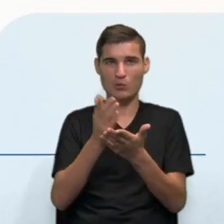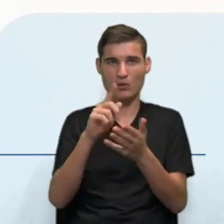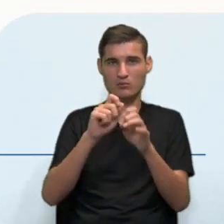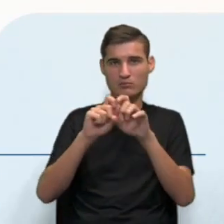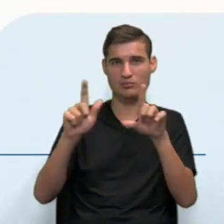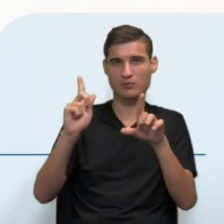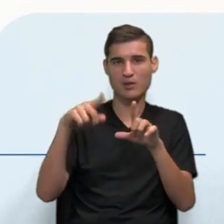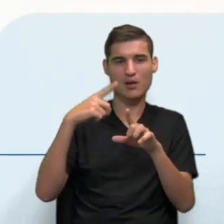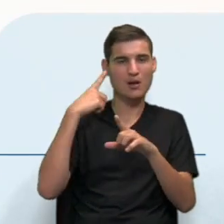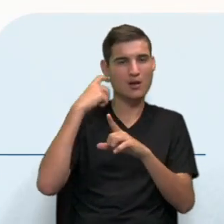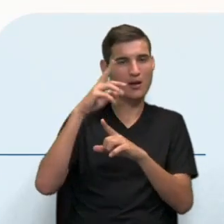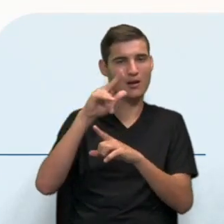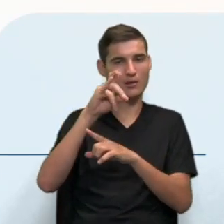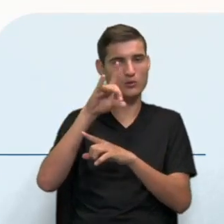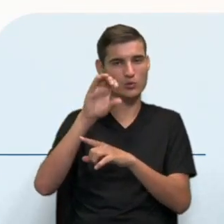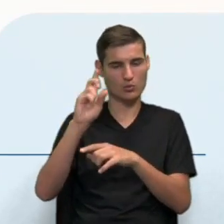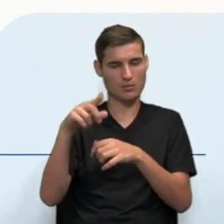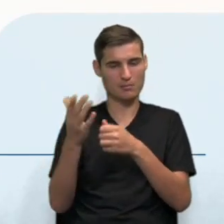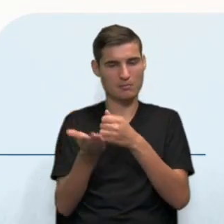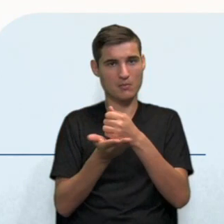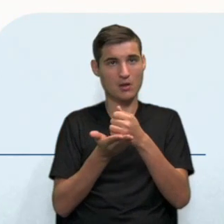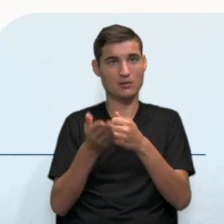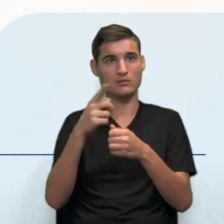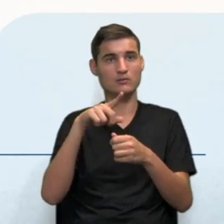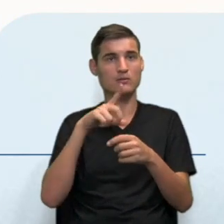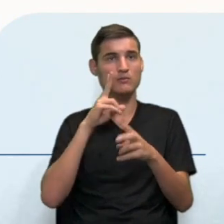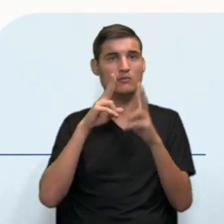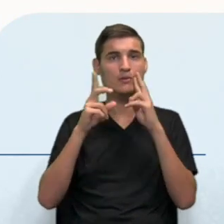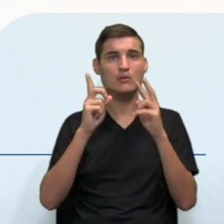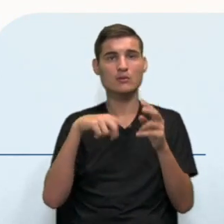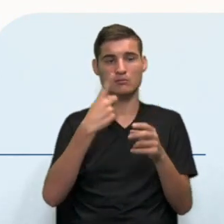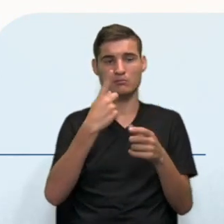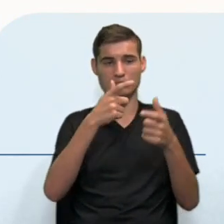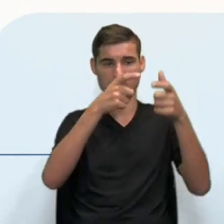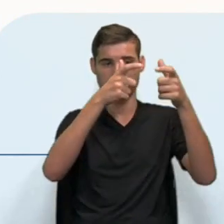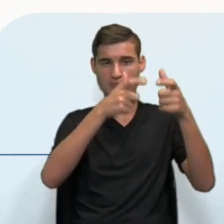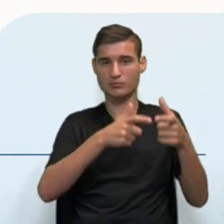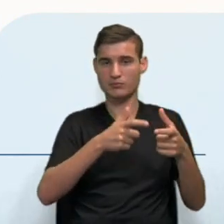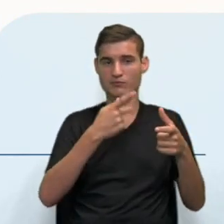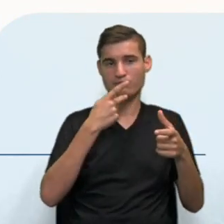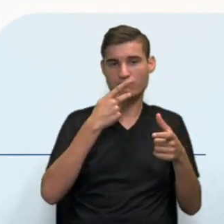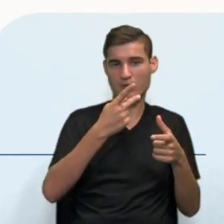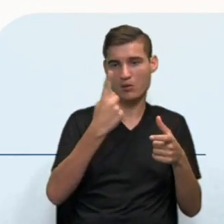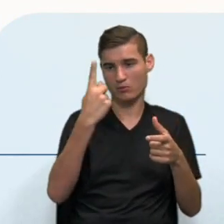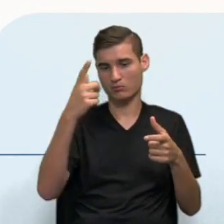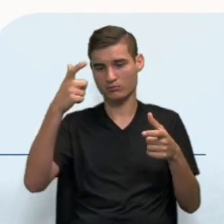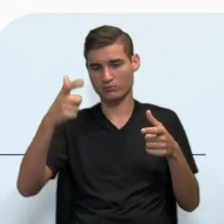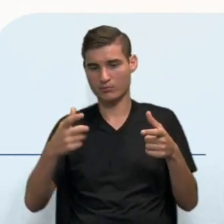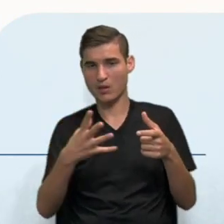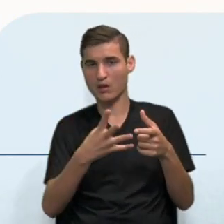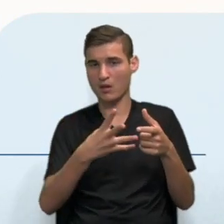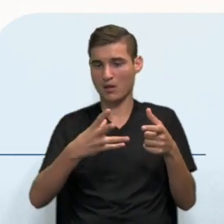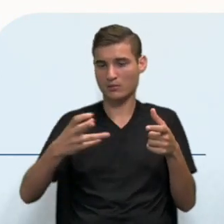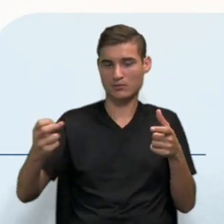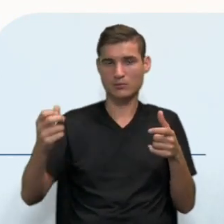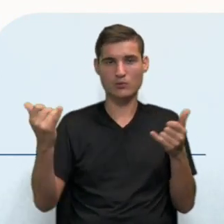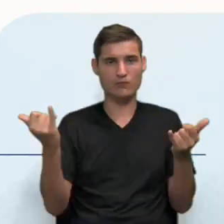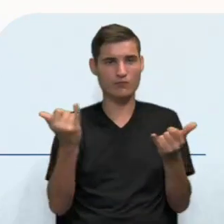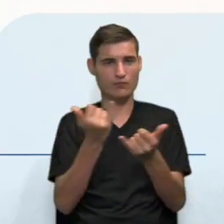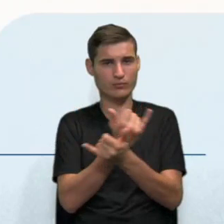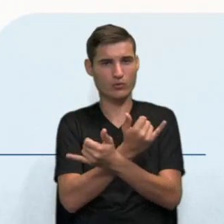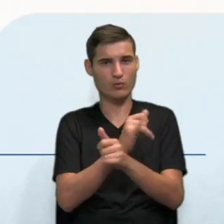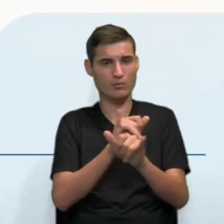estação radiobase, você tem um canal e tem um receptor. E essa transmissão acontece somente em um